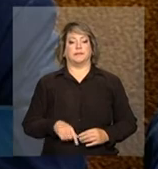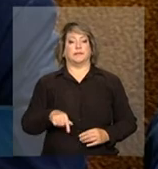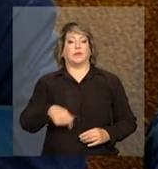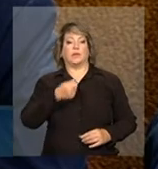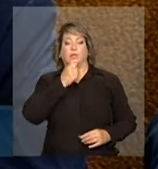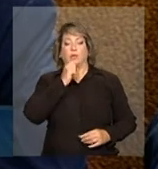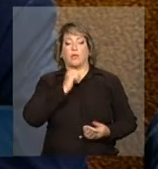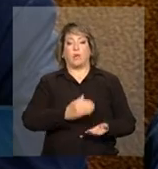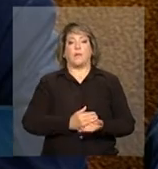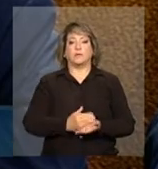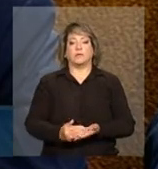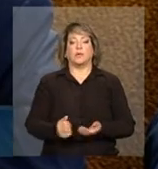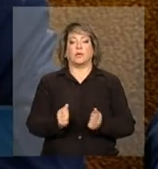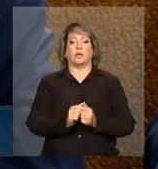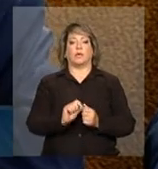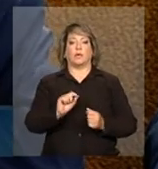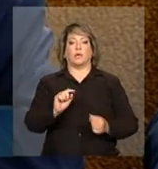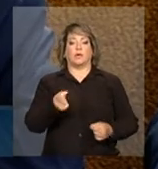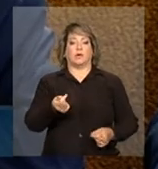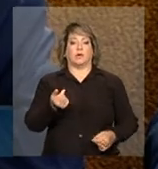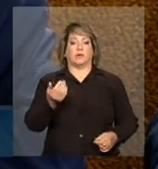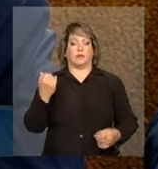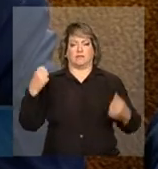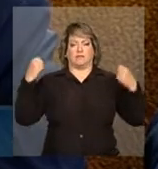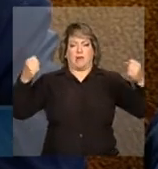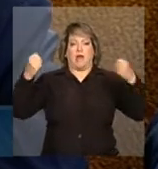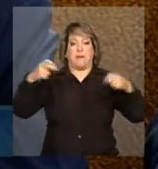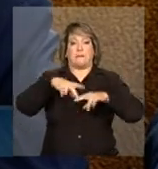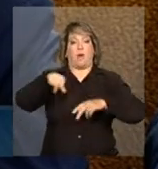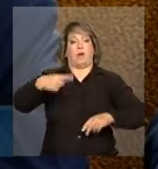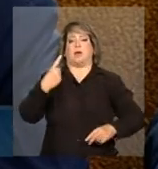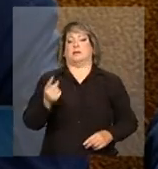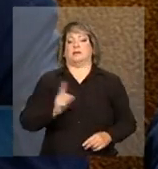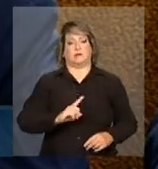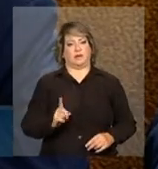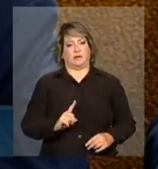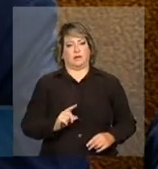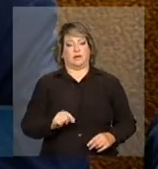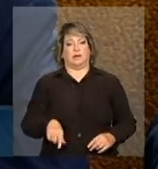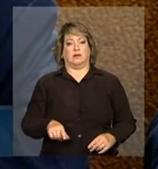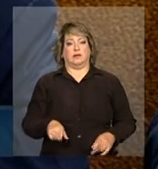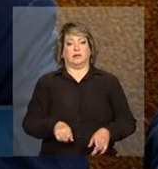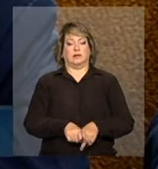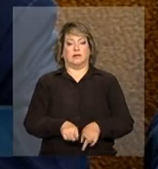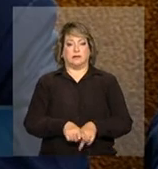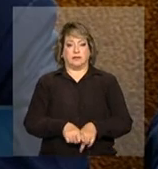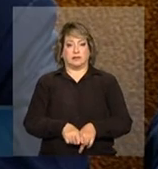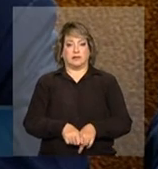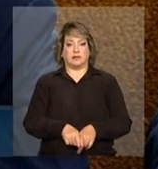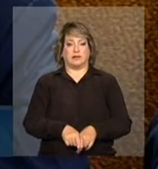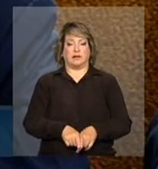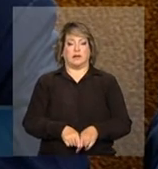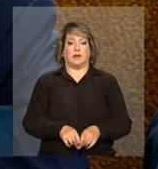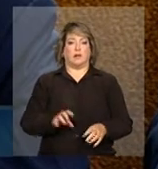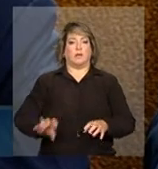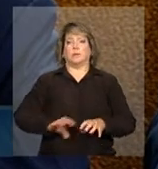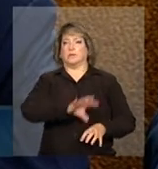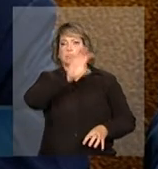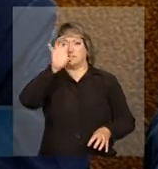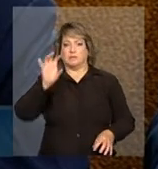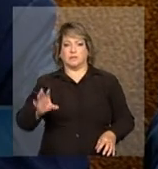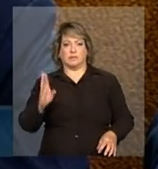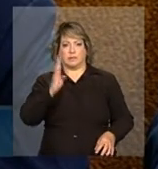né, com as recentes manifestações de rua, né, nem nos âmbitos subnacionais, né,